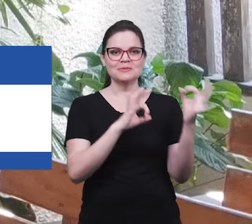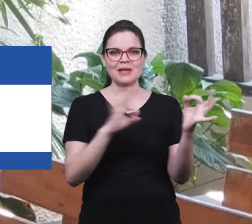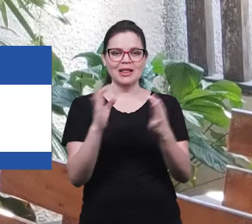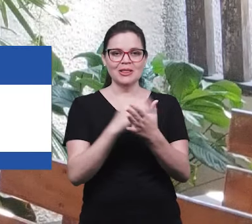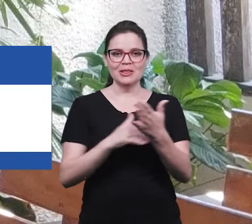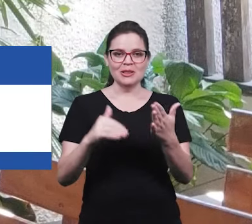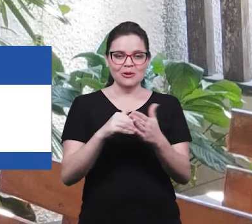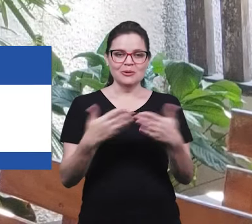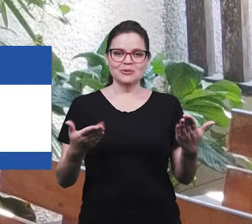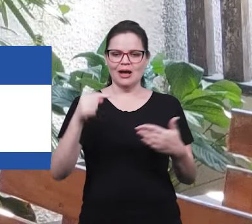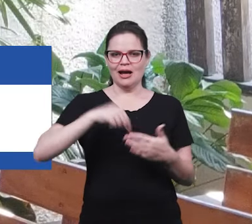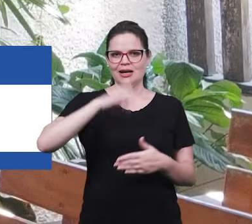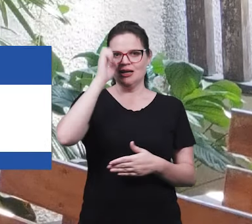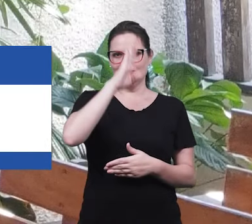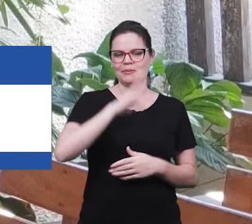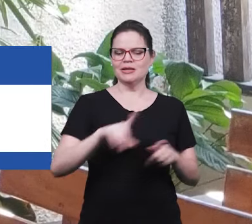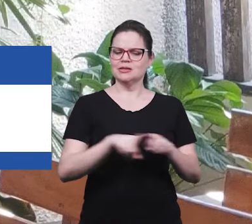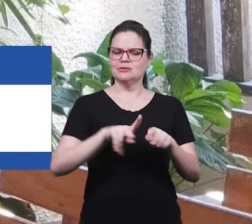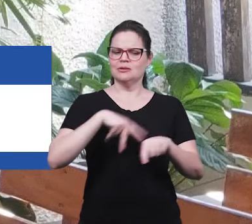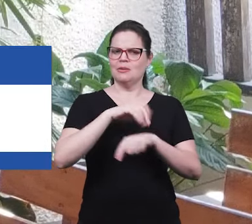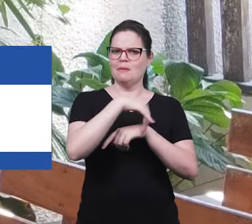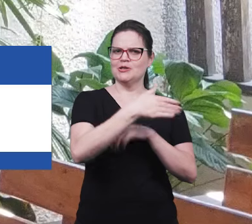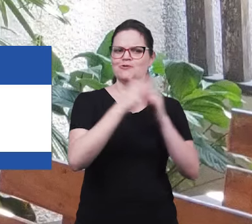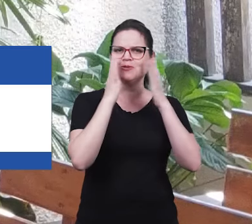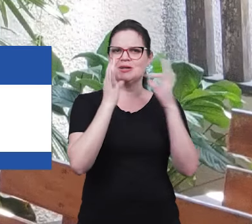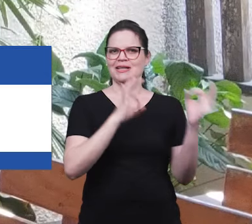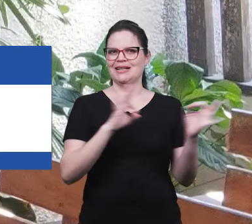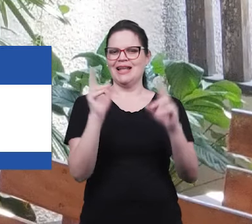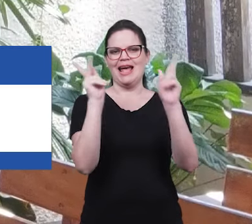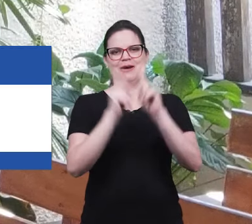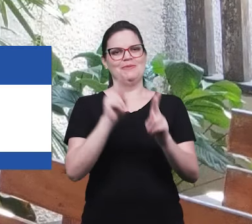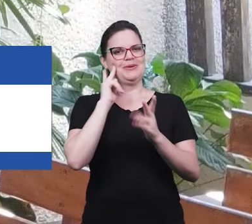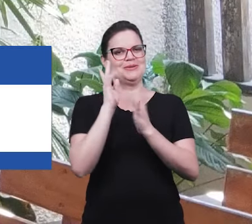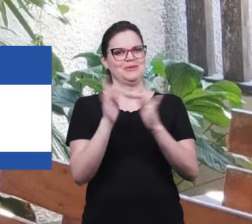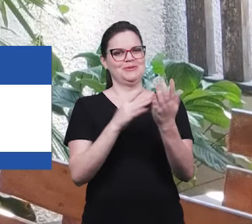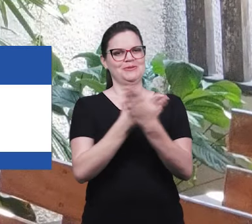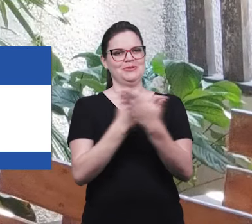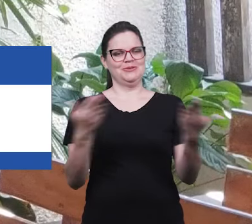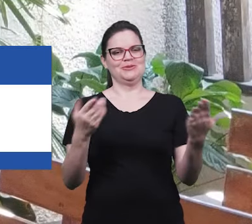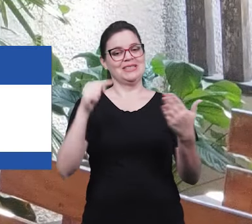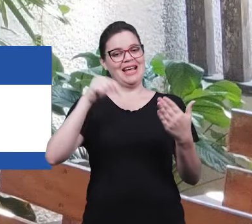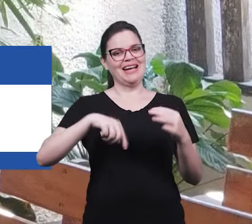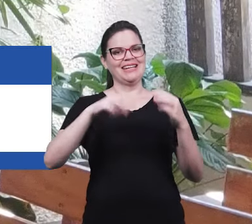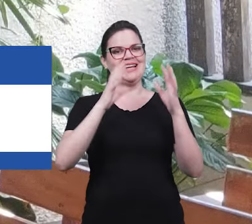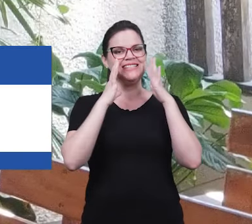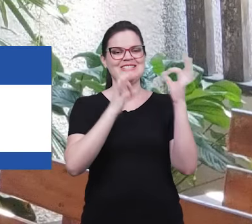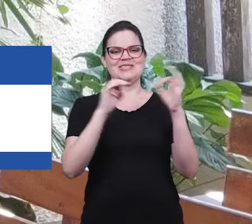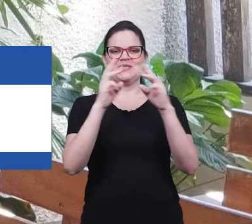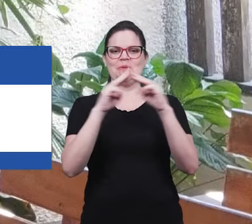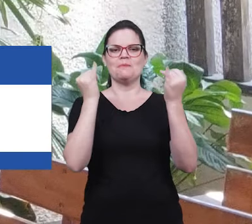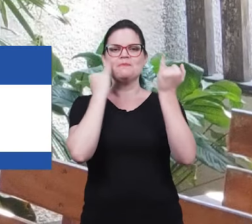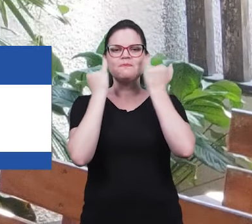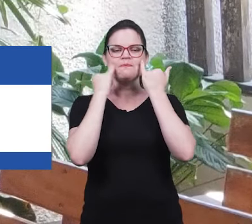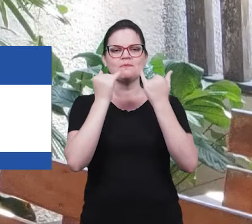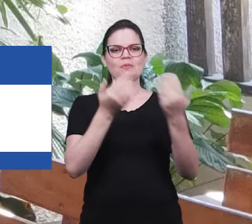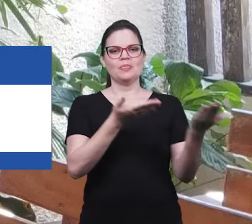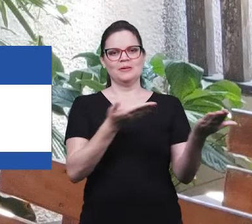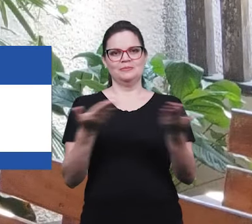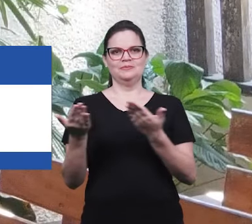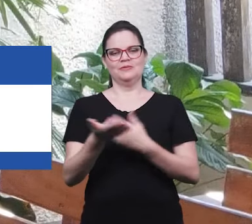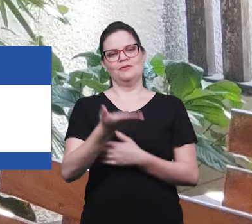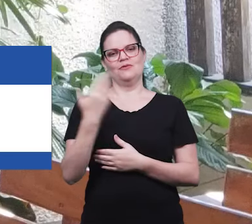irmãos tanto do Brasil como no exterior que nos acompanham no mana News convidamos a todos a